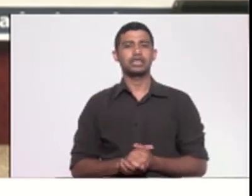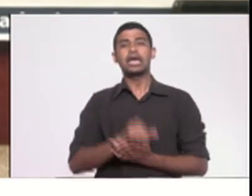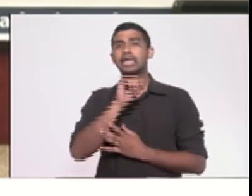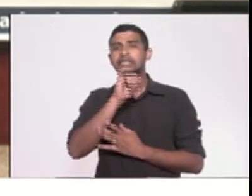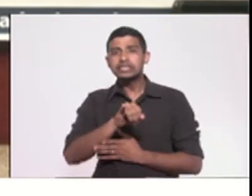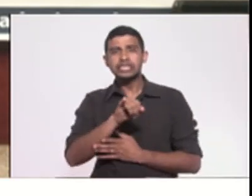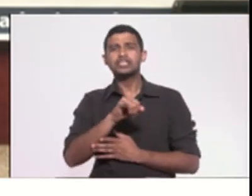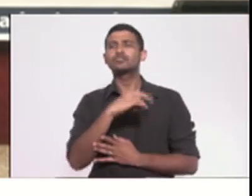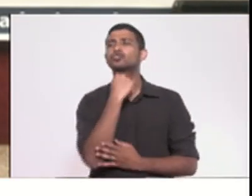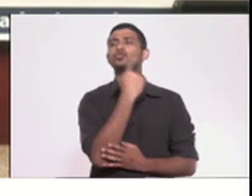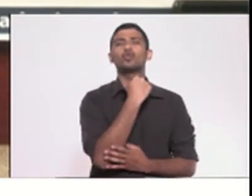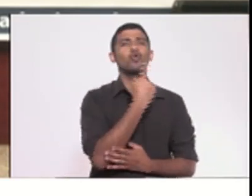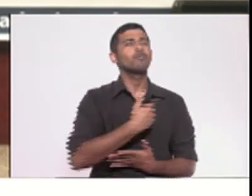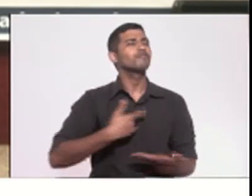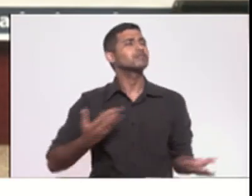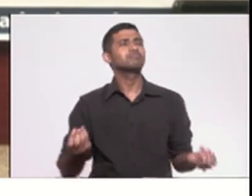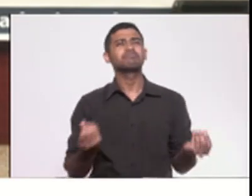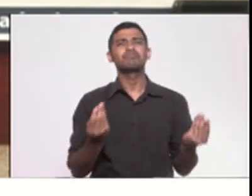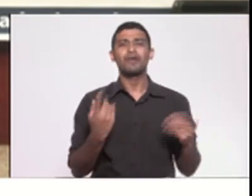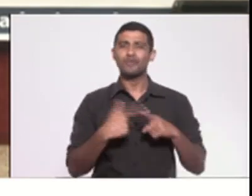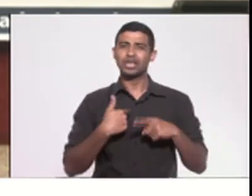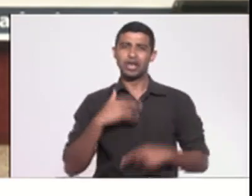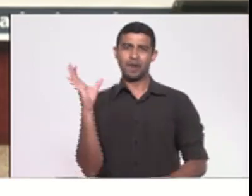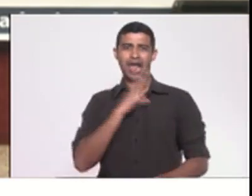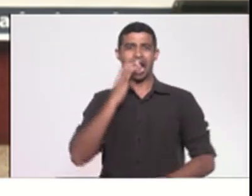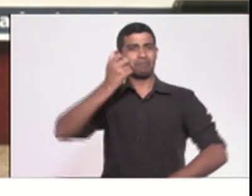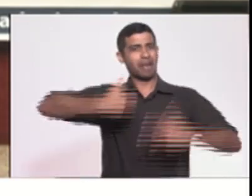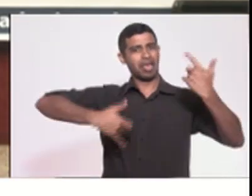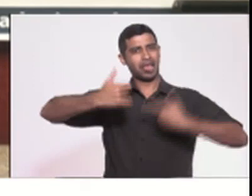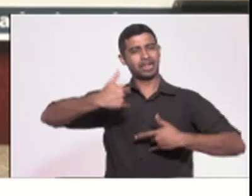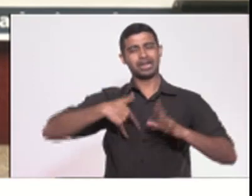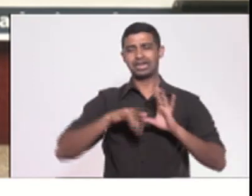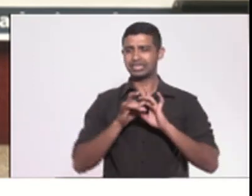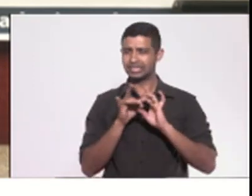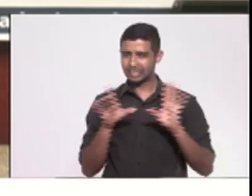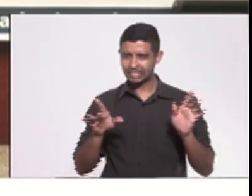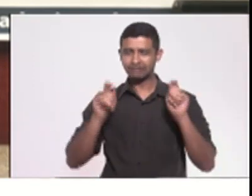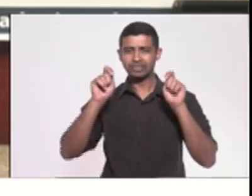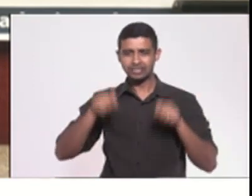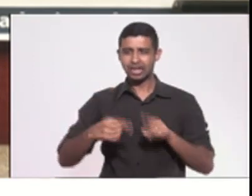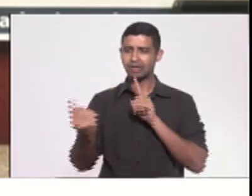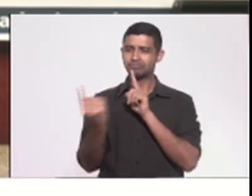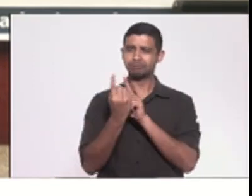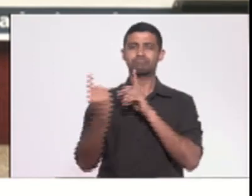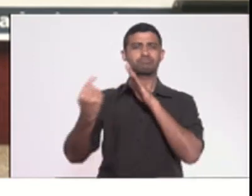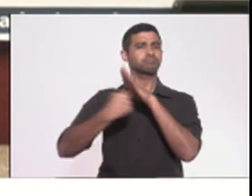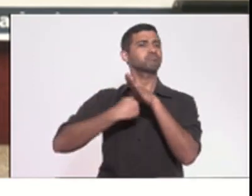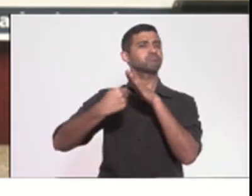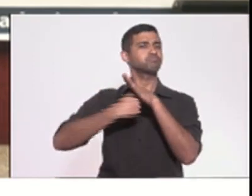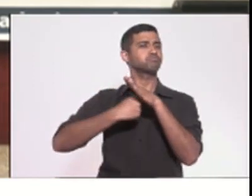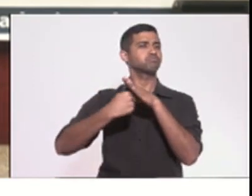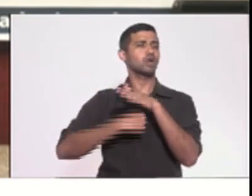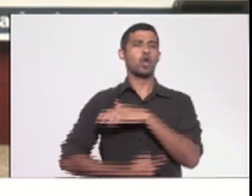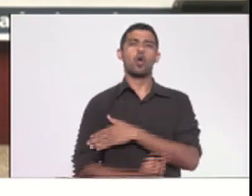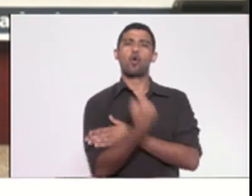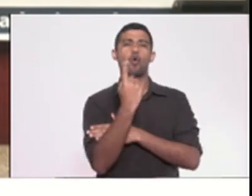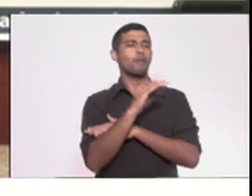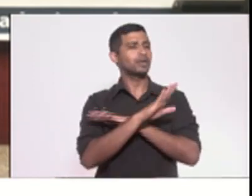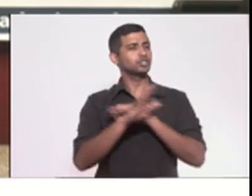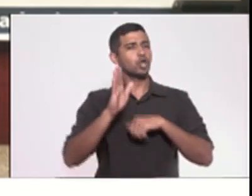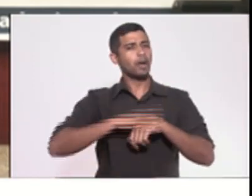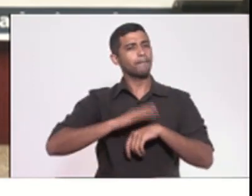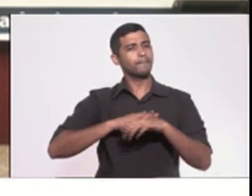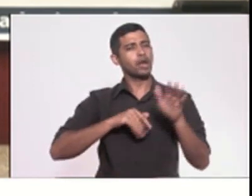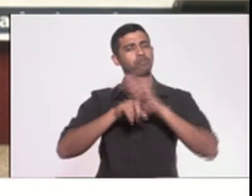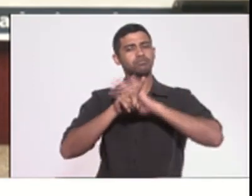ficado claro, que eu dei uma aceleradinha, né? Eu estou disponível para perguntas. Essa é apenas uma das linhas de pesquisa, a